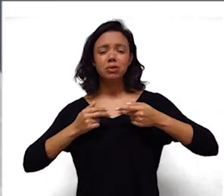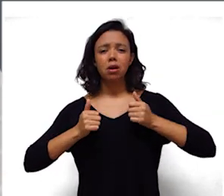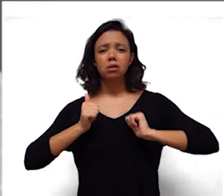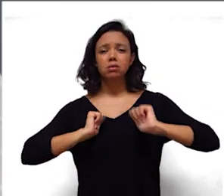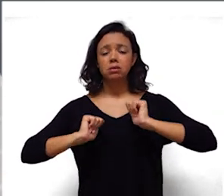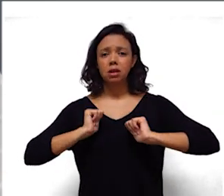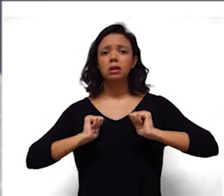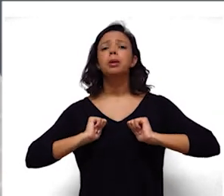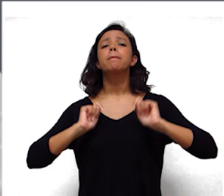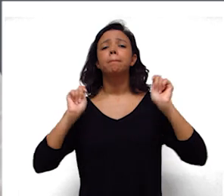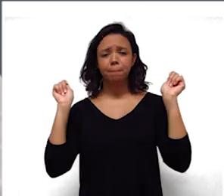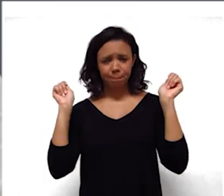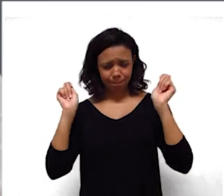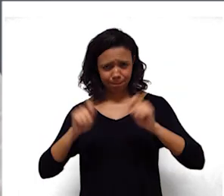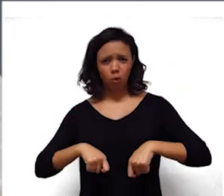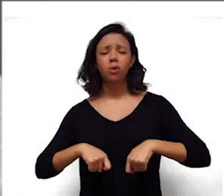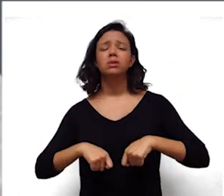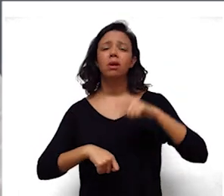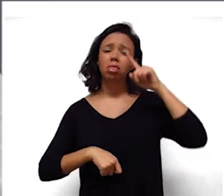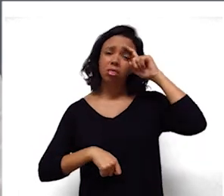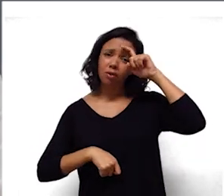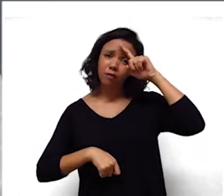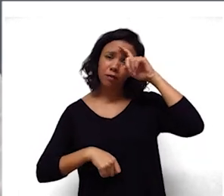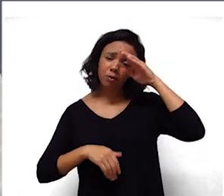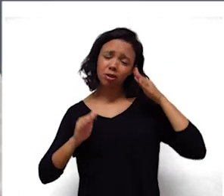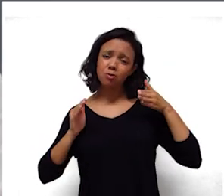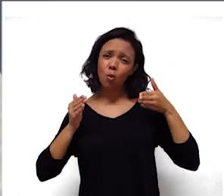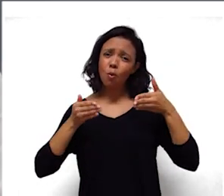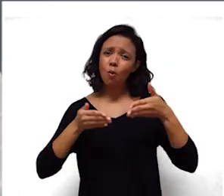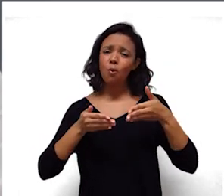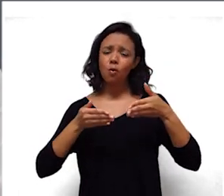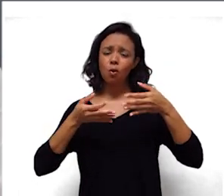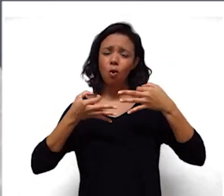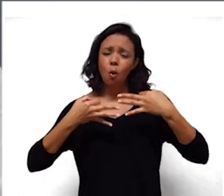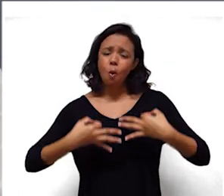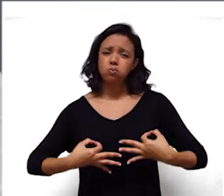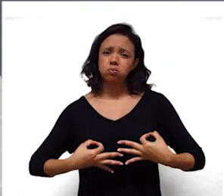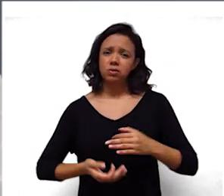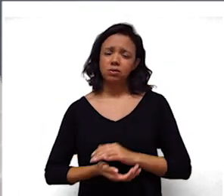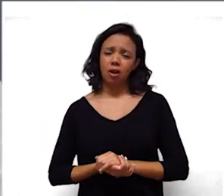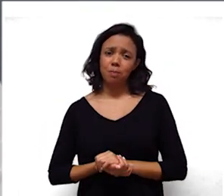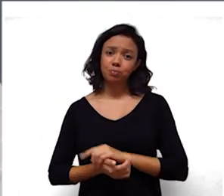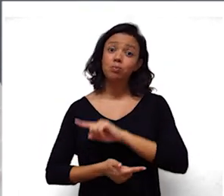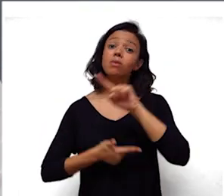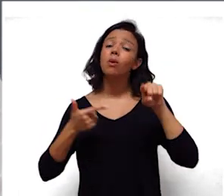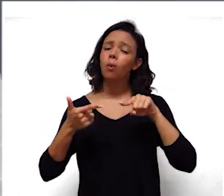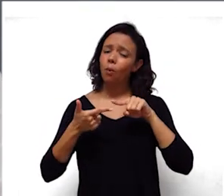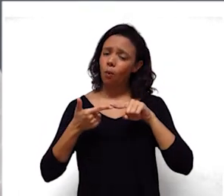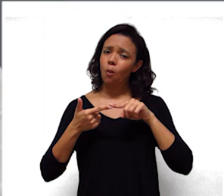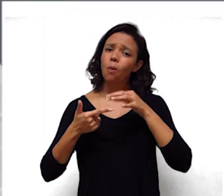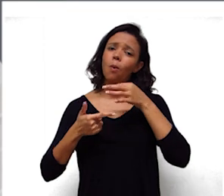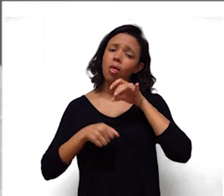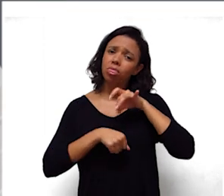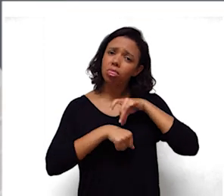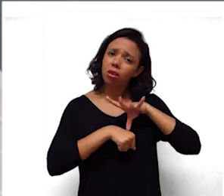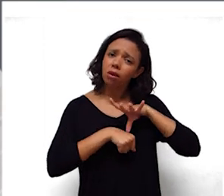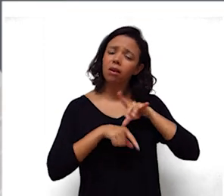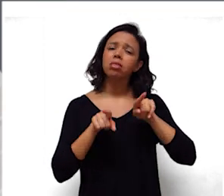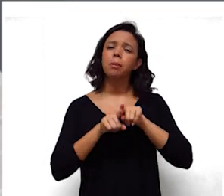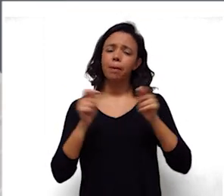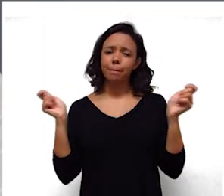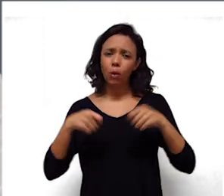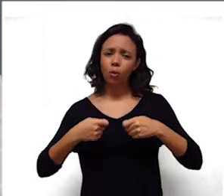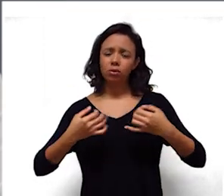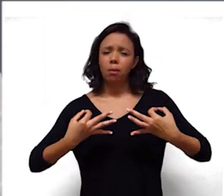disfuncional pode acarretar a dificuldade na sua saúde mental. Outra dica é a